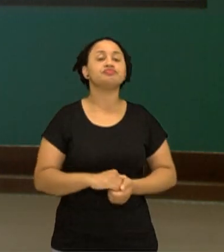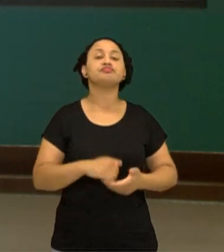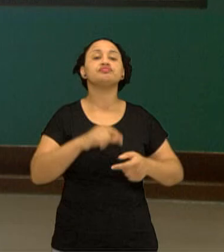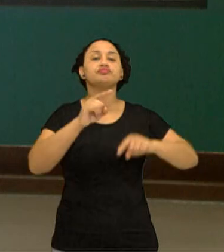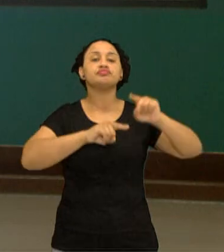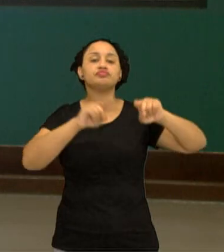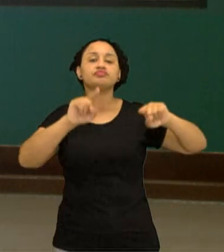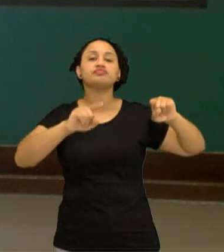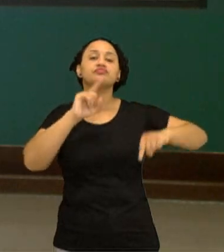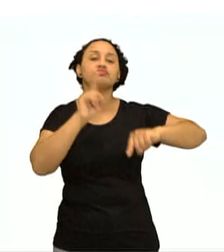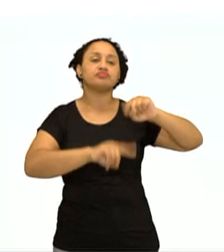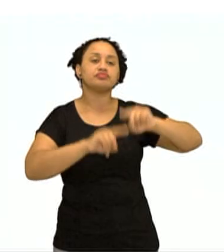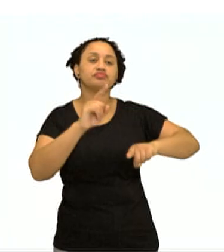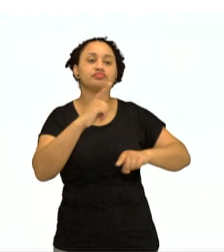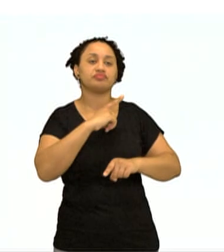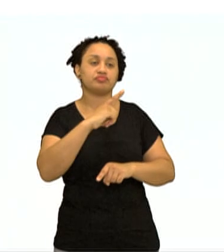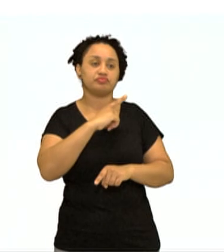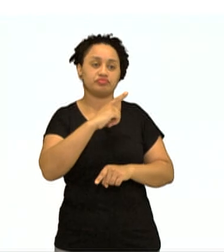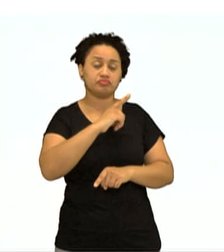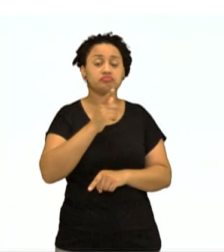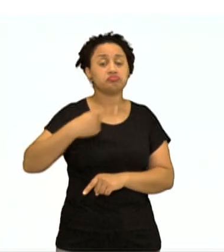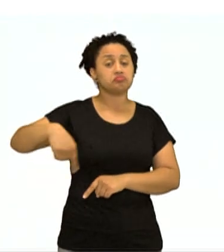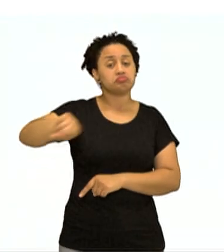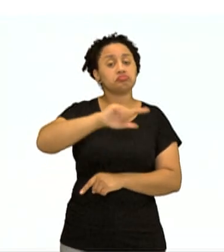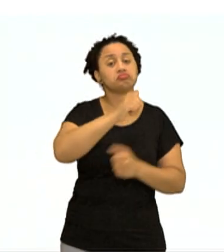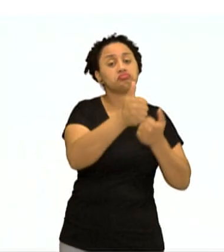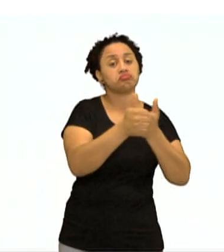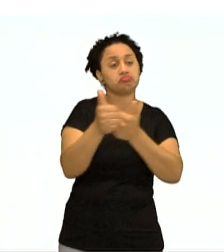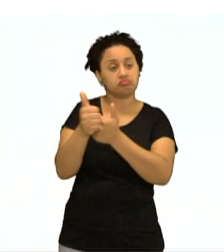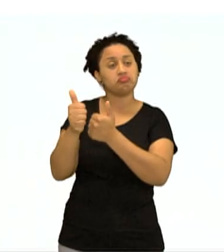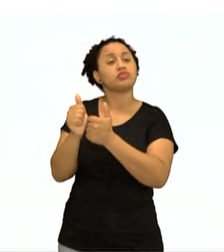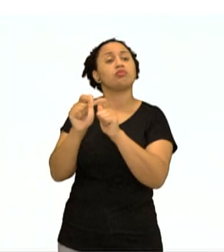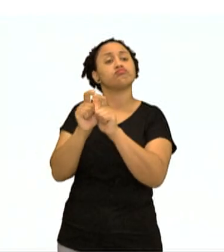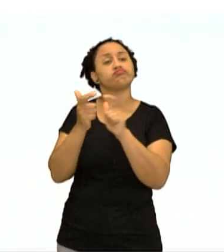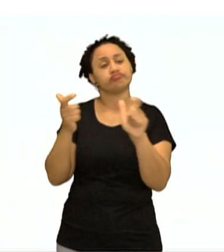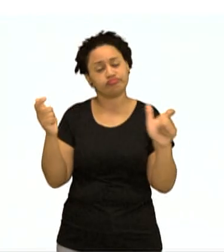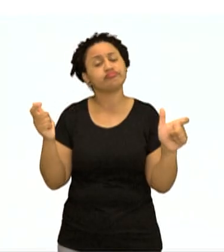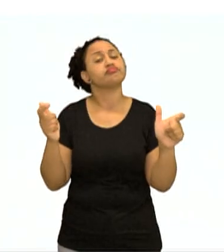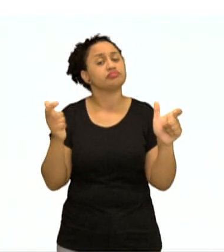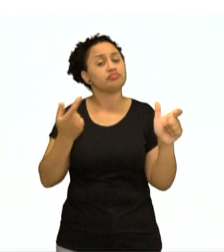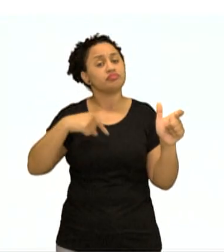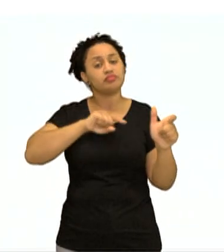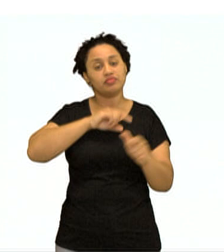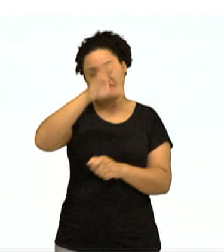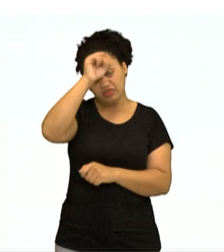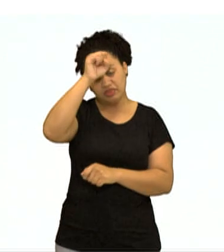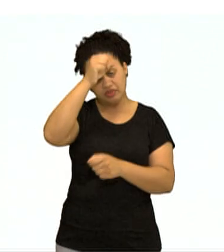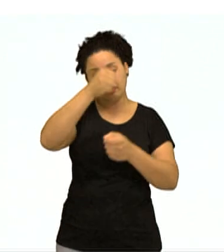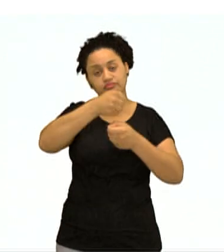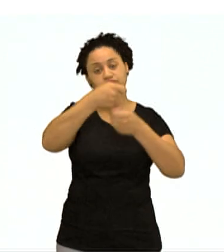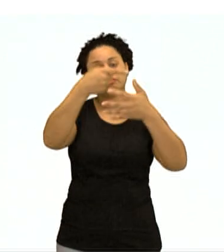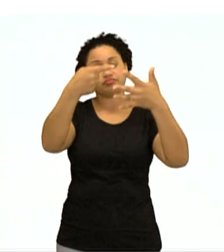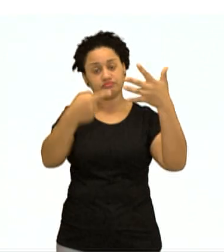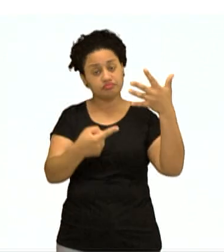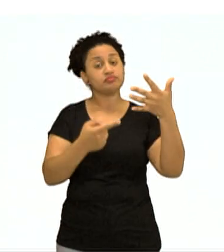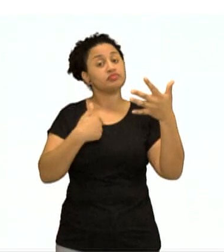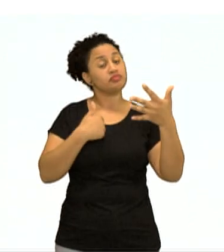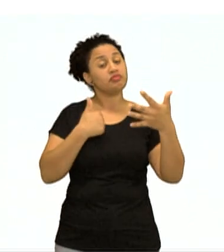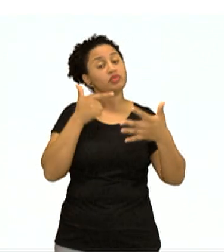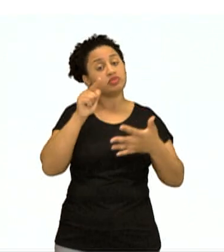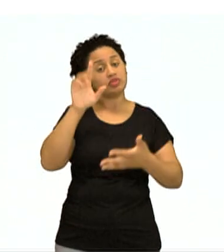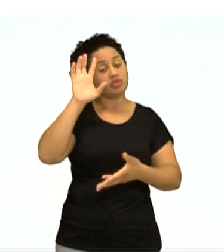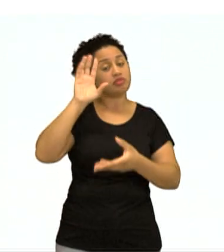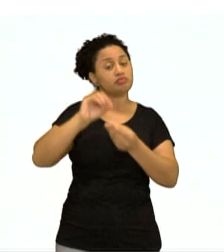de materiais que são existentes à nossa volta é tão grande que aprendemos a classificá-los para melhor